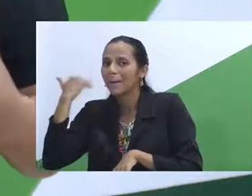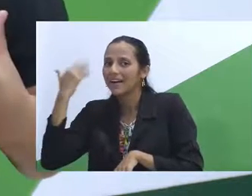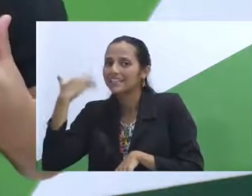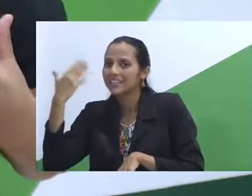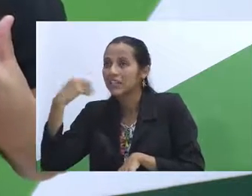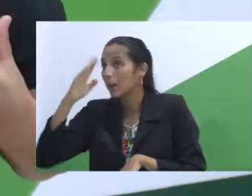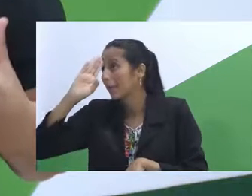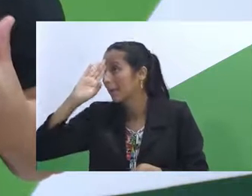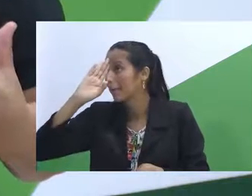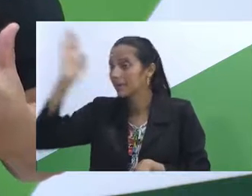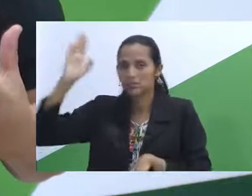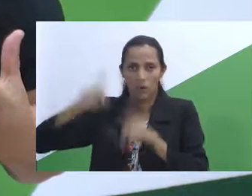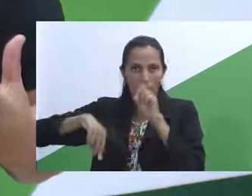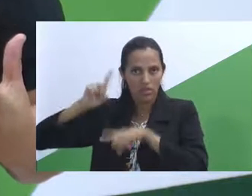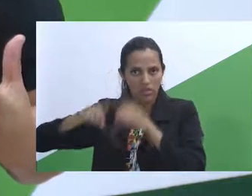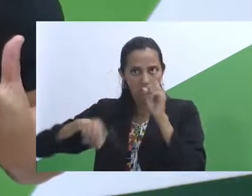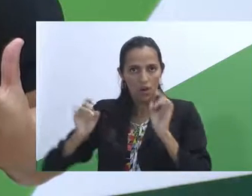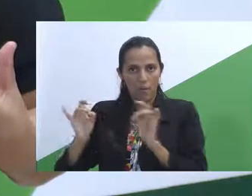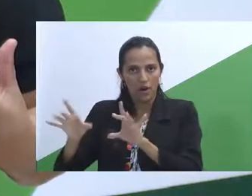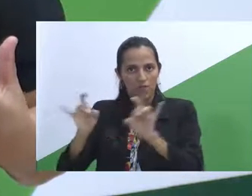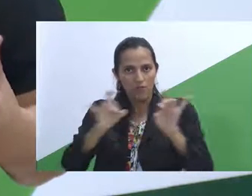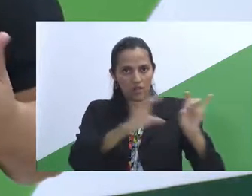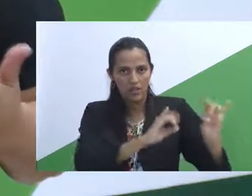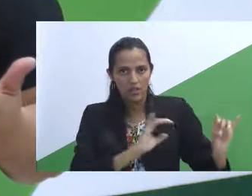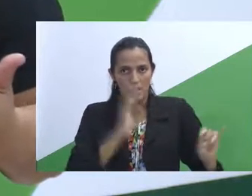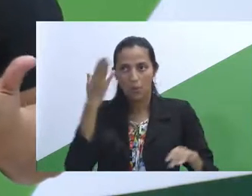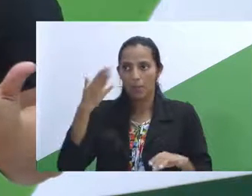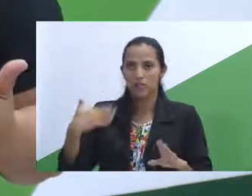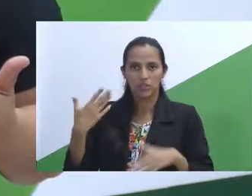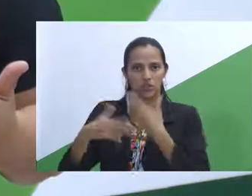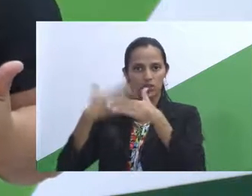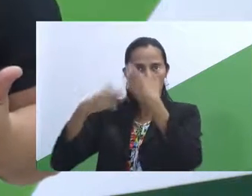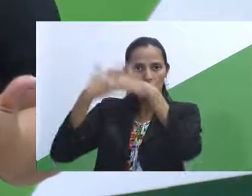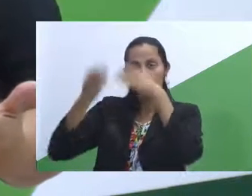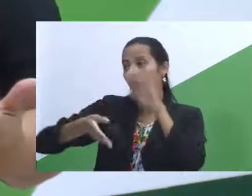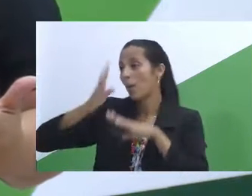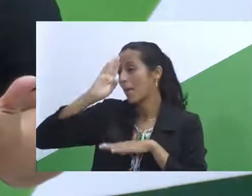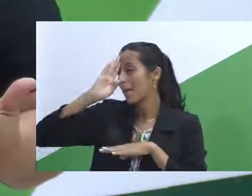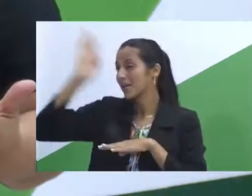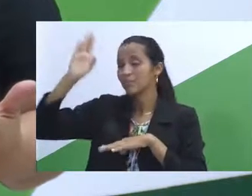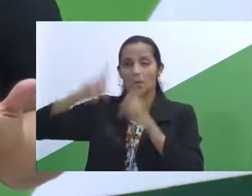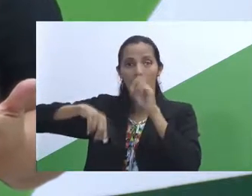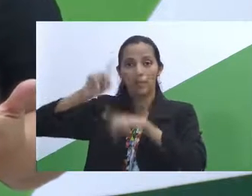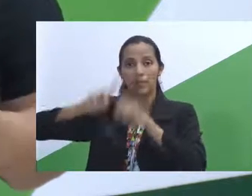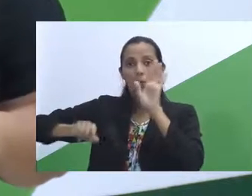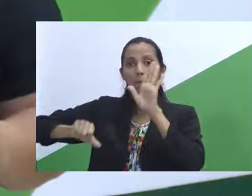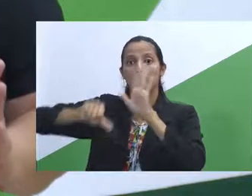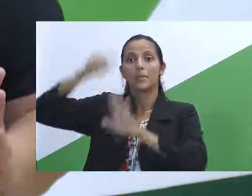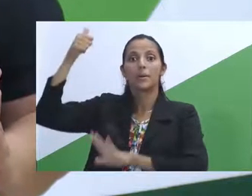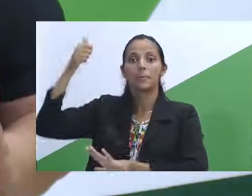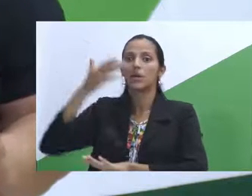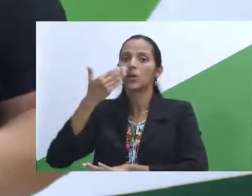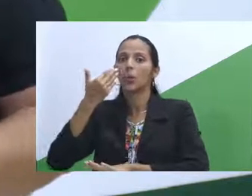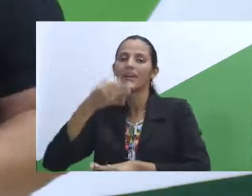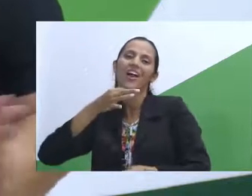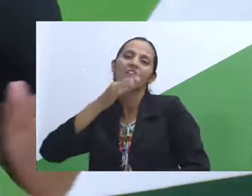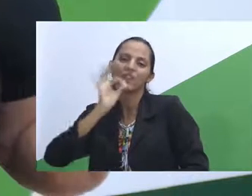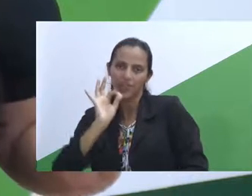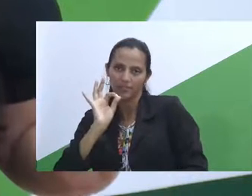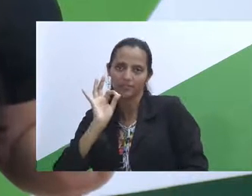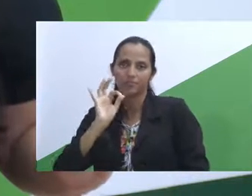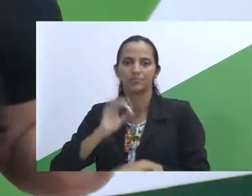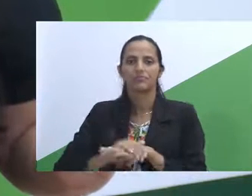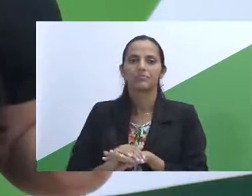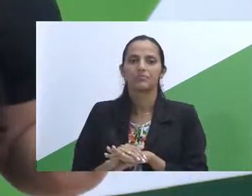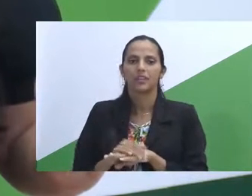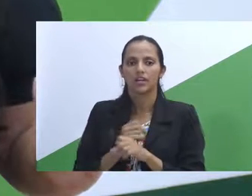a nossa grande cara desse processo, então, aí, econômico no Brasil, né? Desde 1890. Vargas,